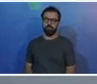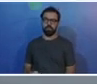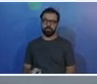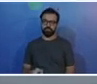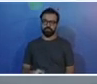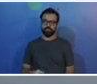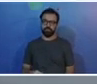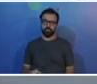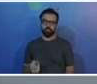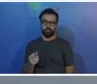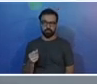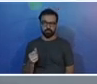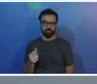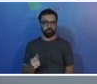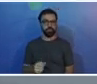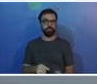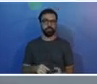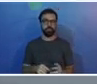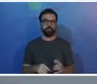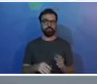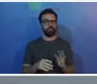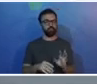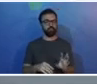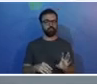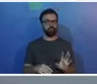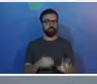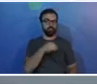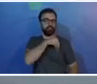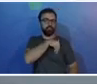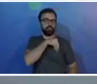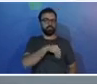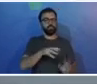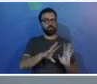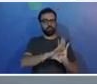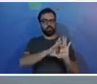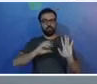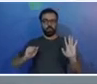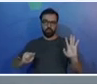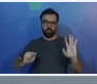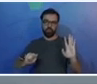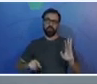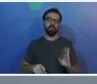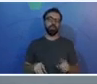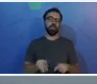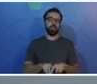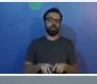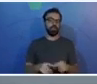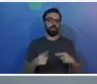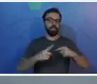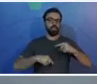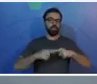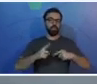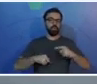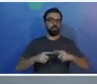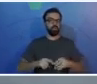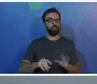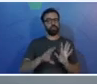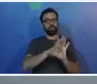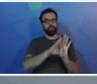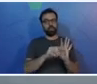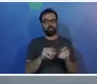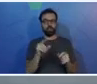quantia, vem descontado em salários, vem embutido, quer dizer, dentro do preço de todo o produto que a gente